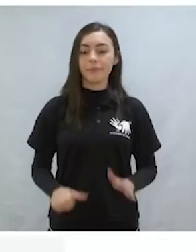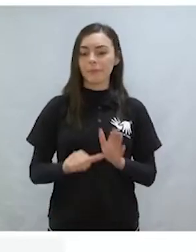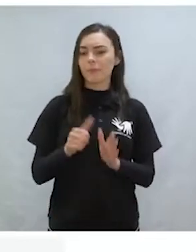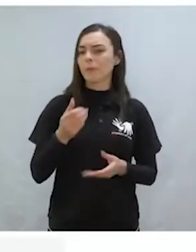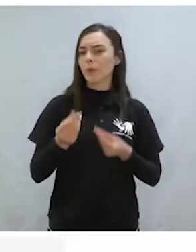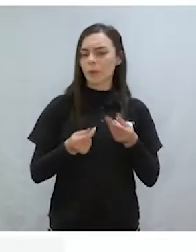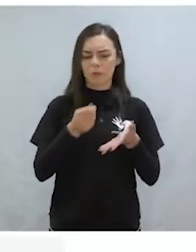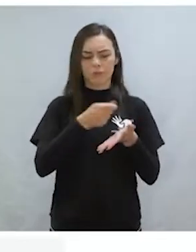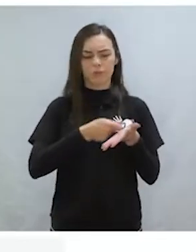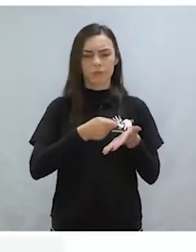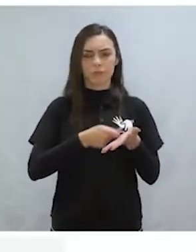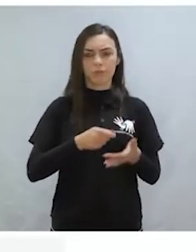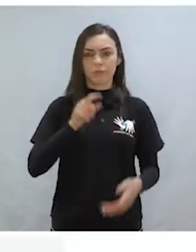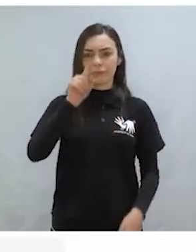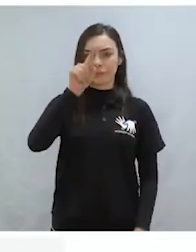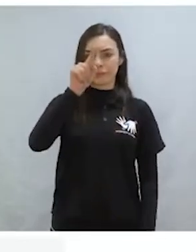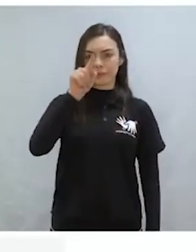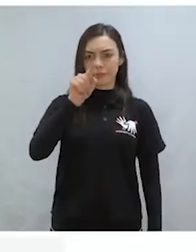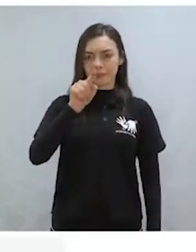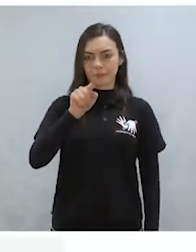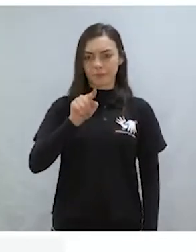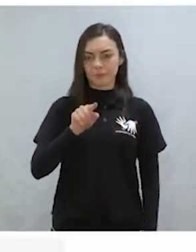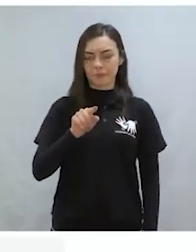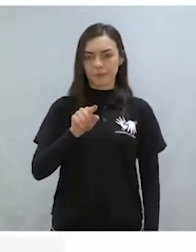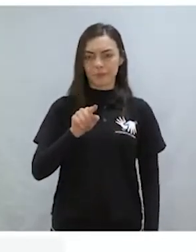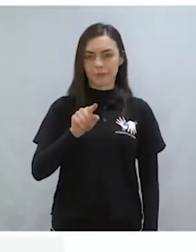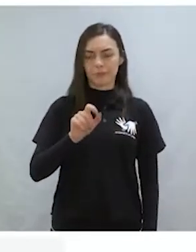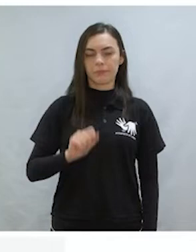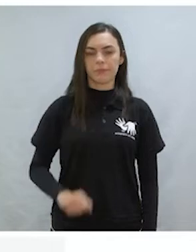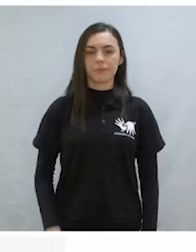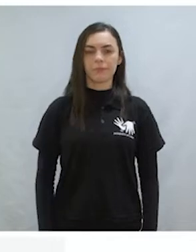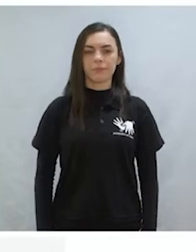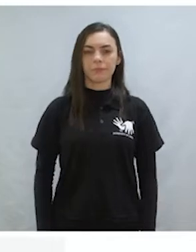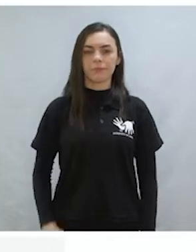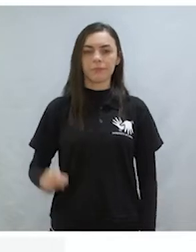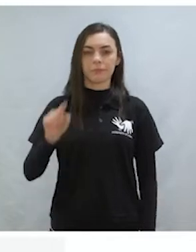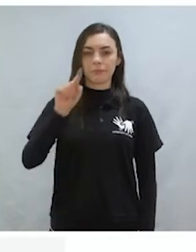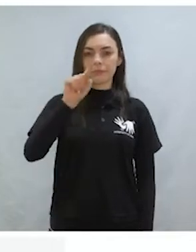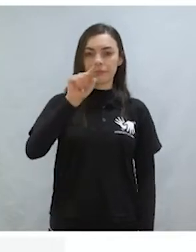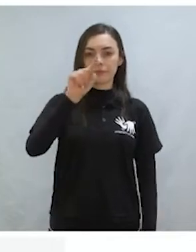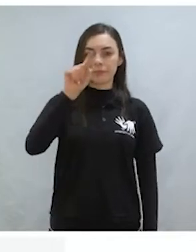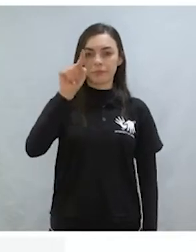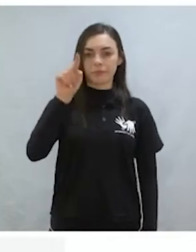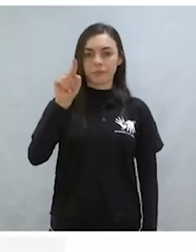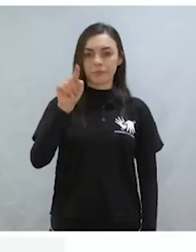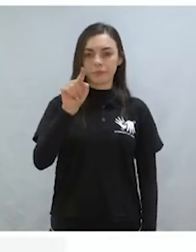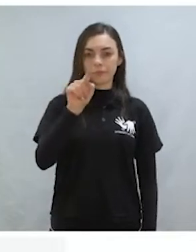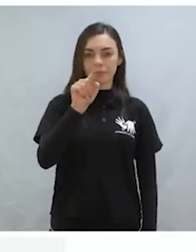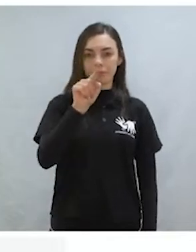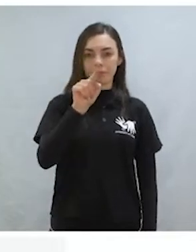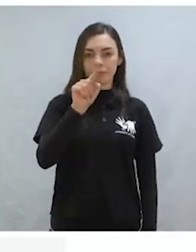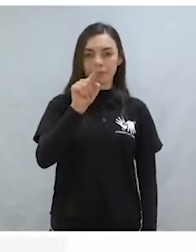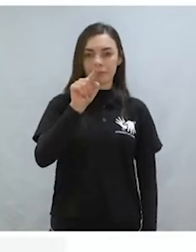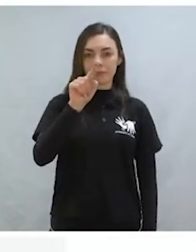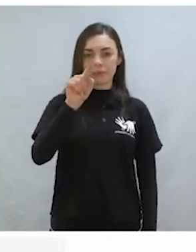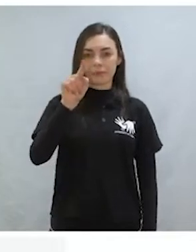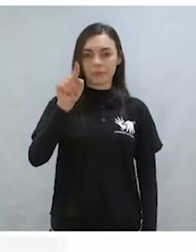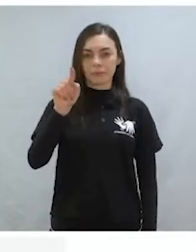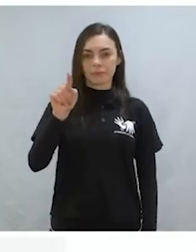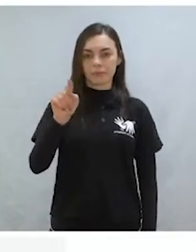Faz um traço, uma reta para baixo, depois uma